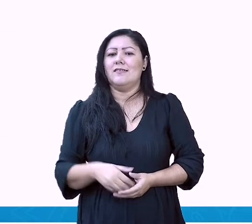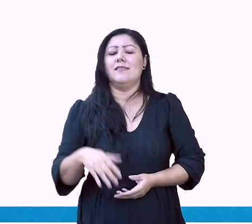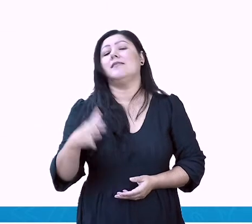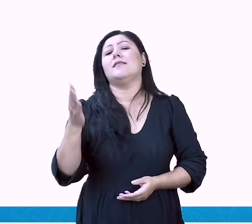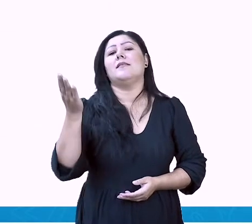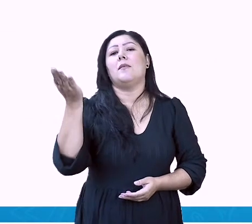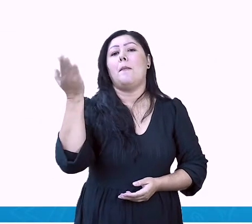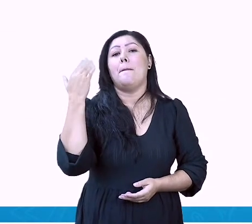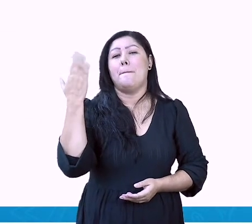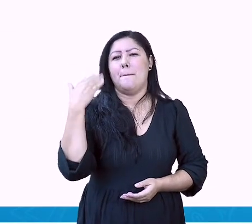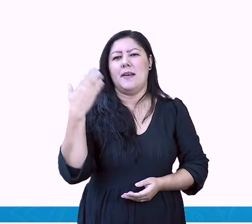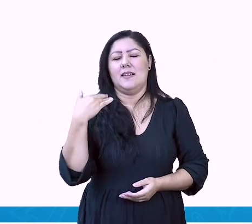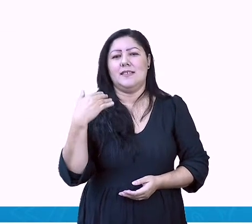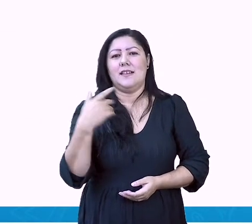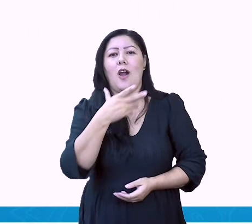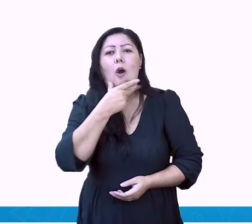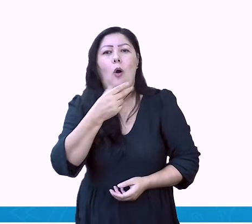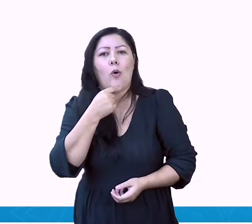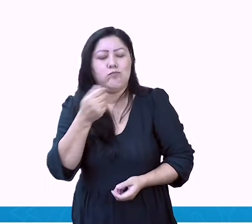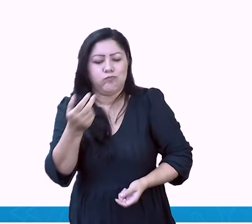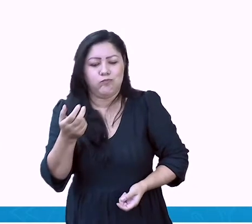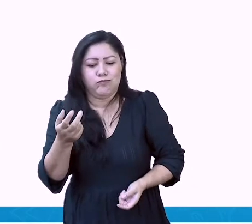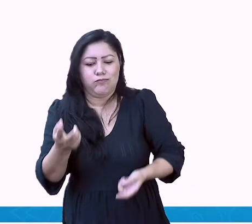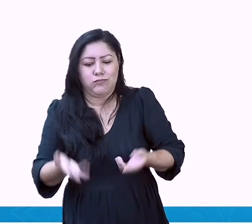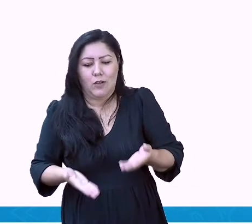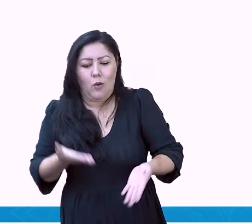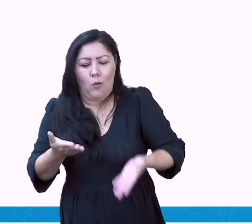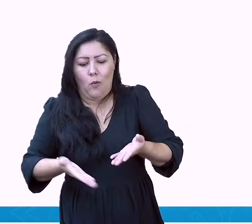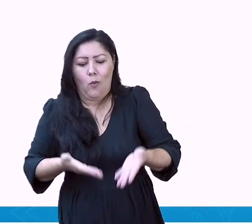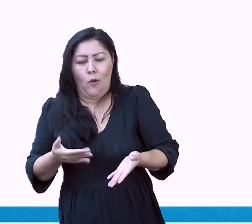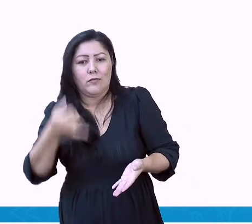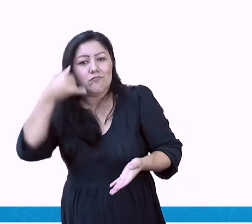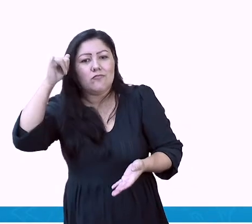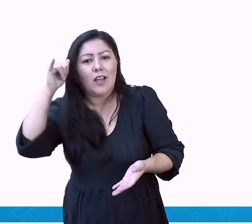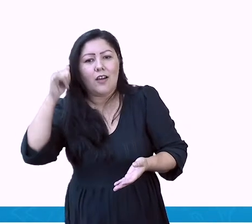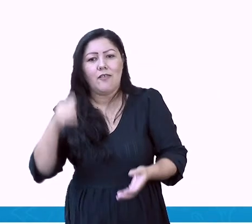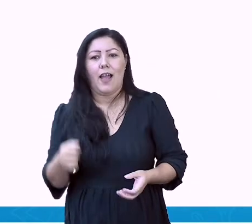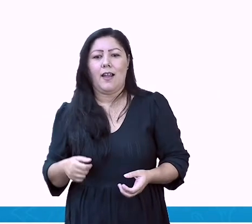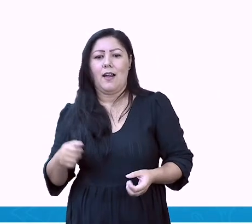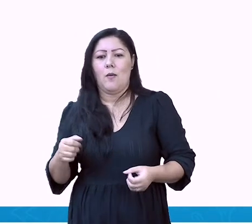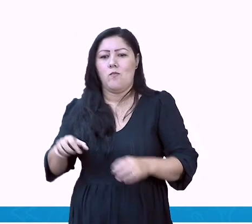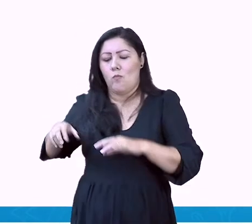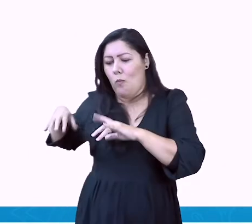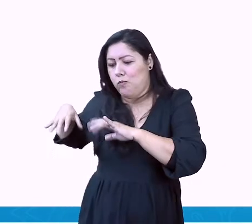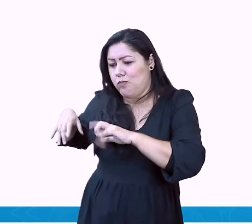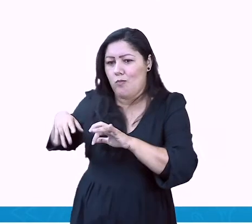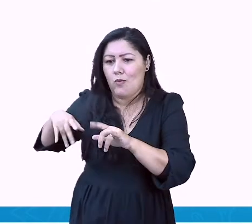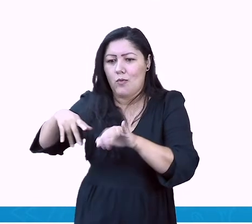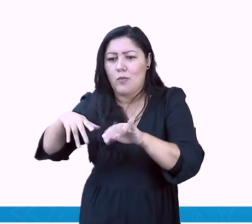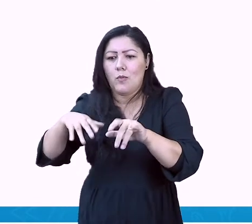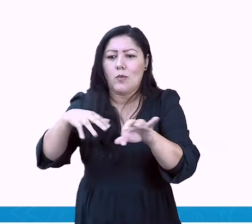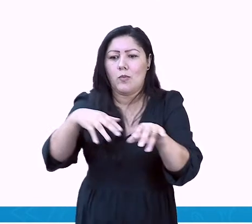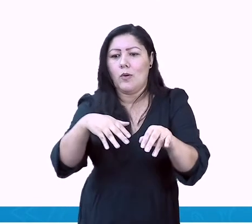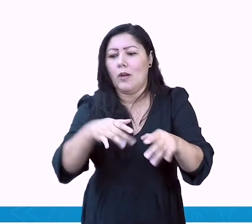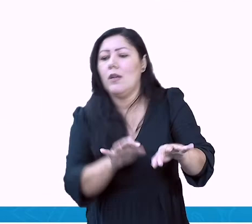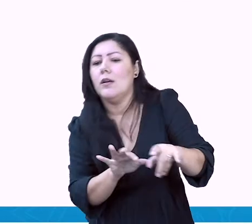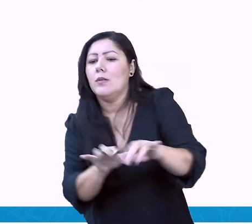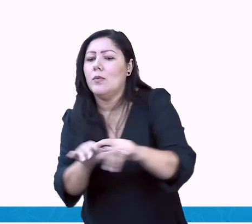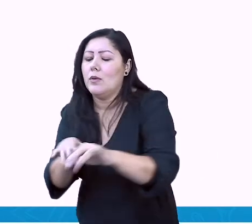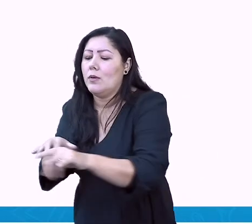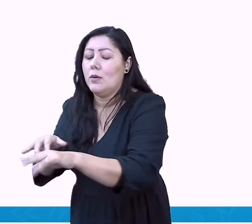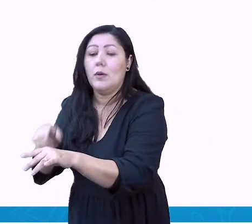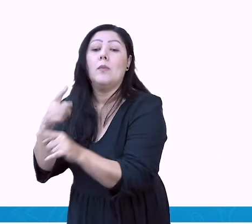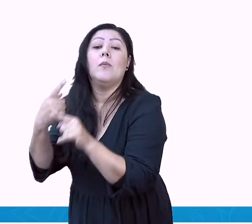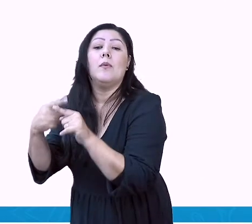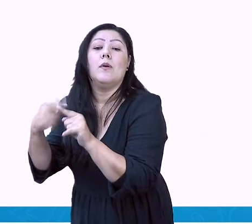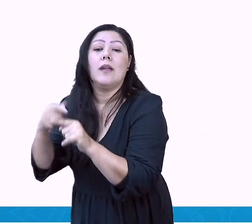passado, os vaqueiros tiravam o gado de um lugar e levavam para o outro. Por quê? Parte do Pantanal fica